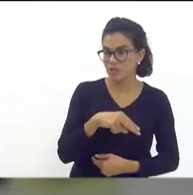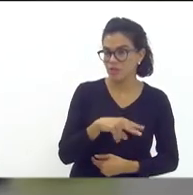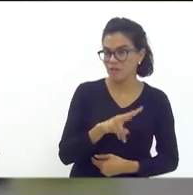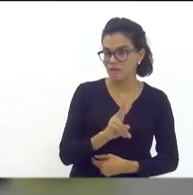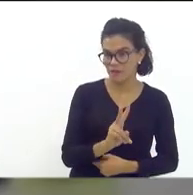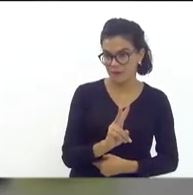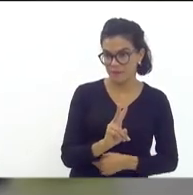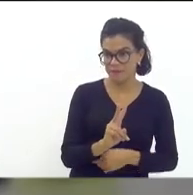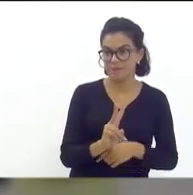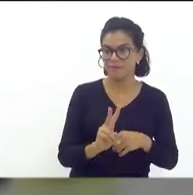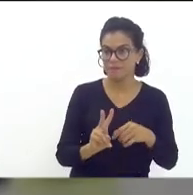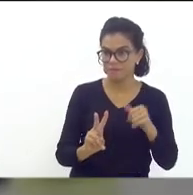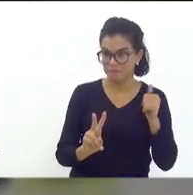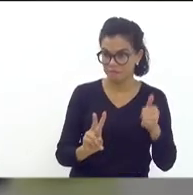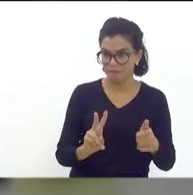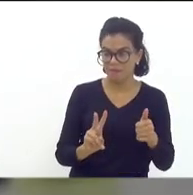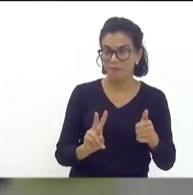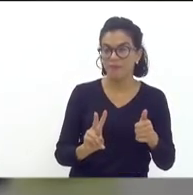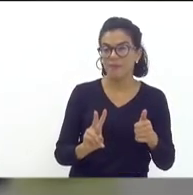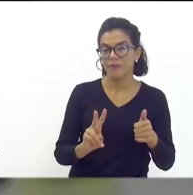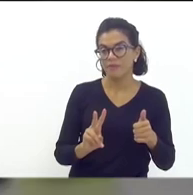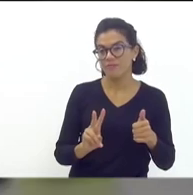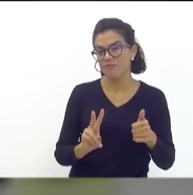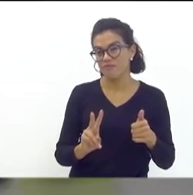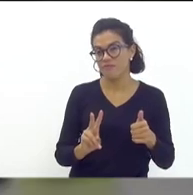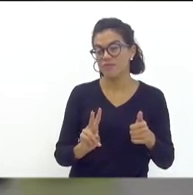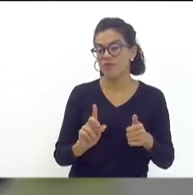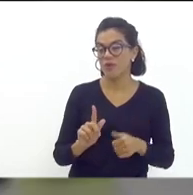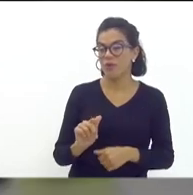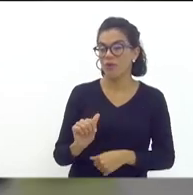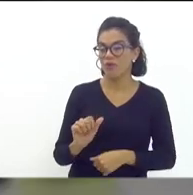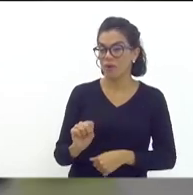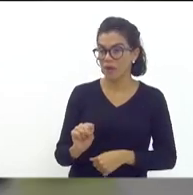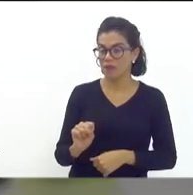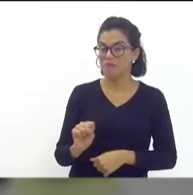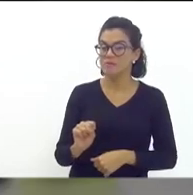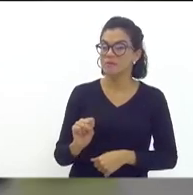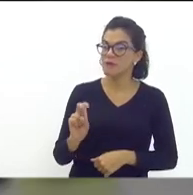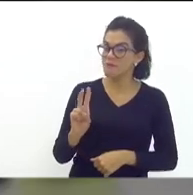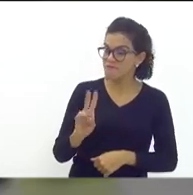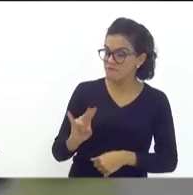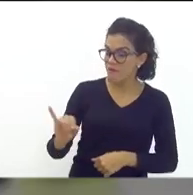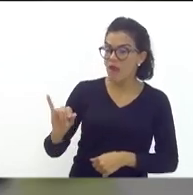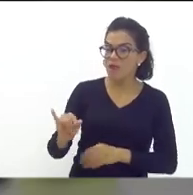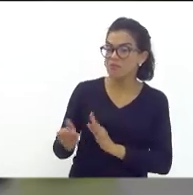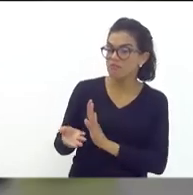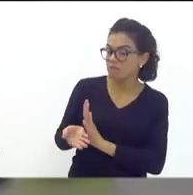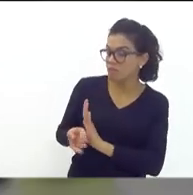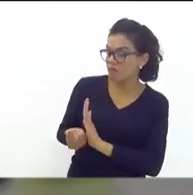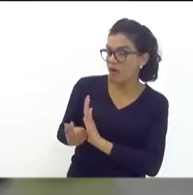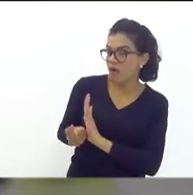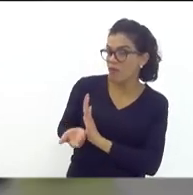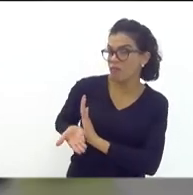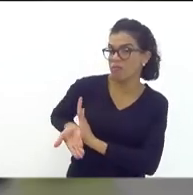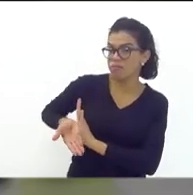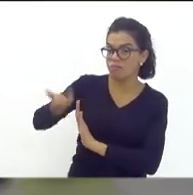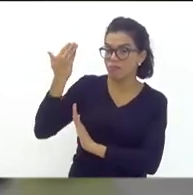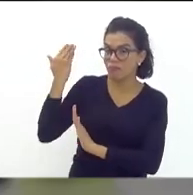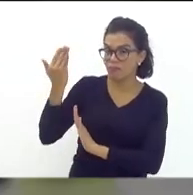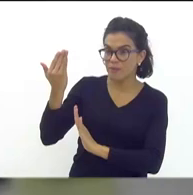é em tese os o gás vai chegar mais caro o usuário final